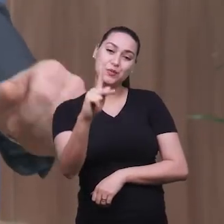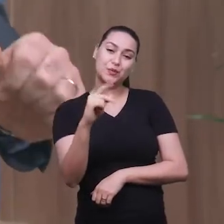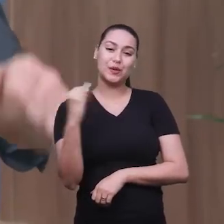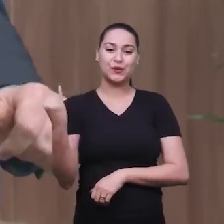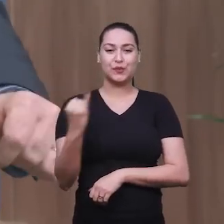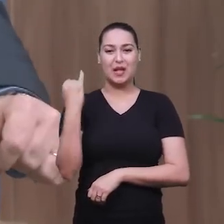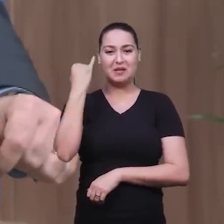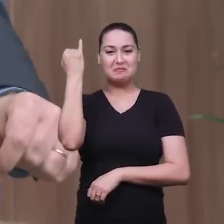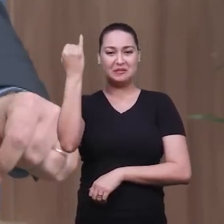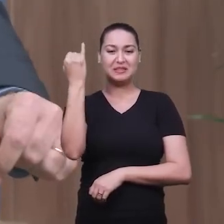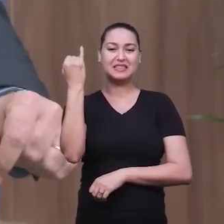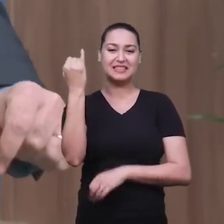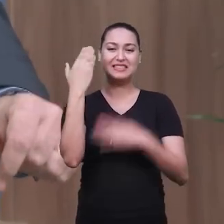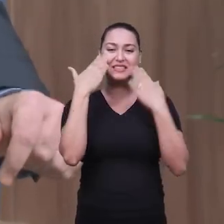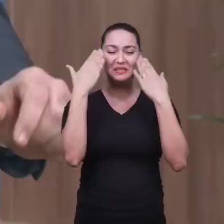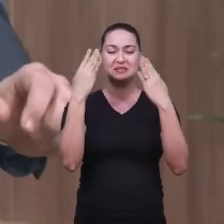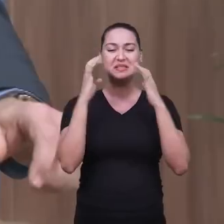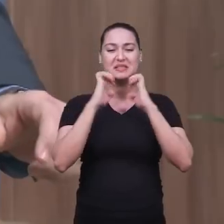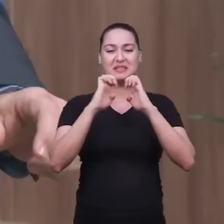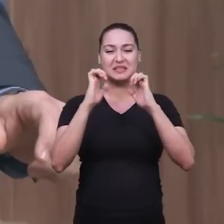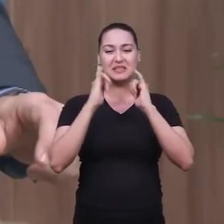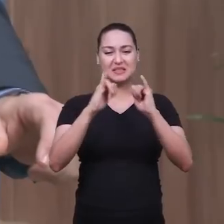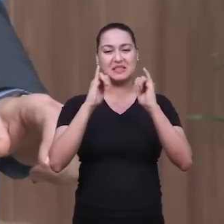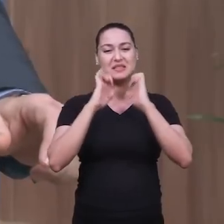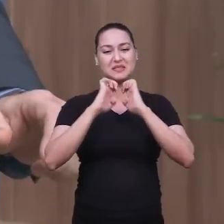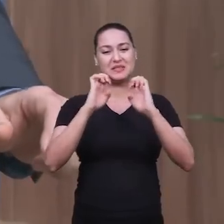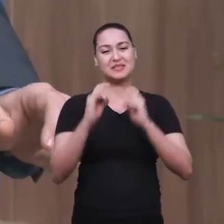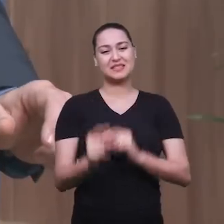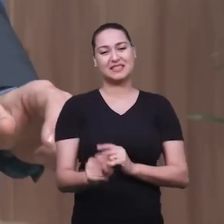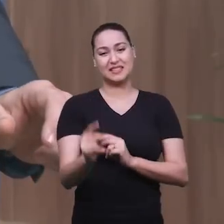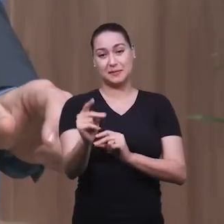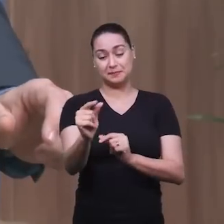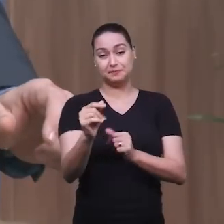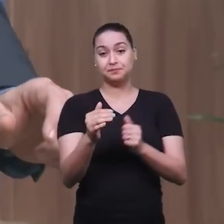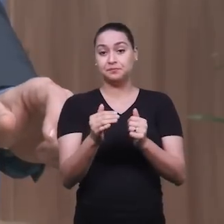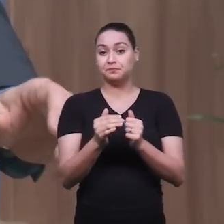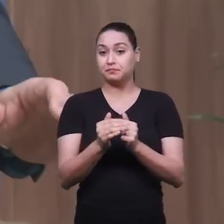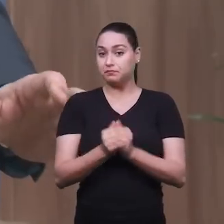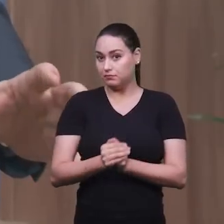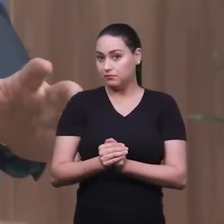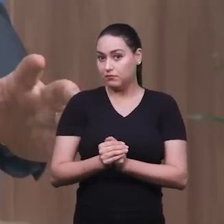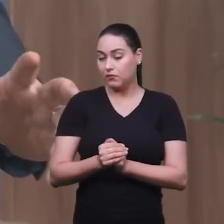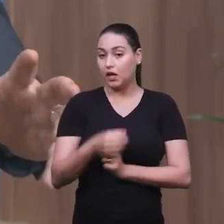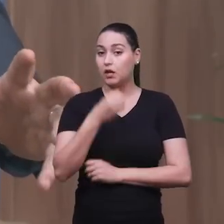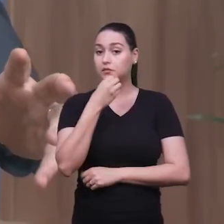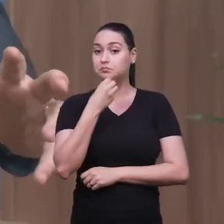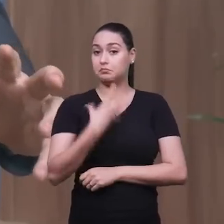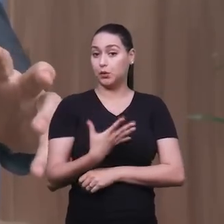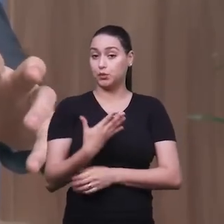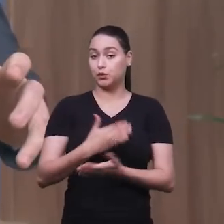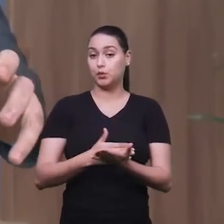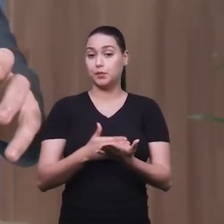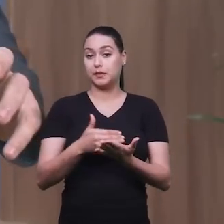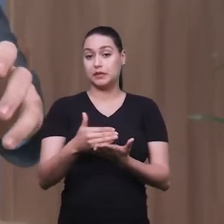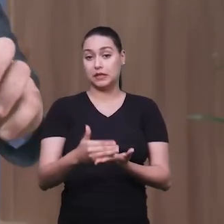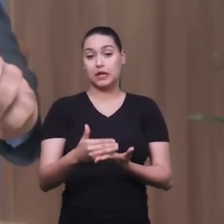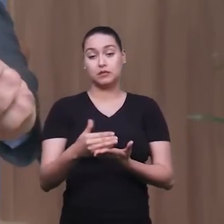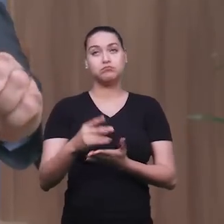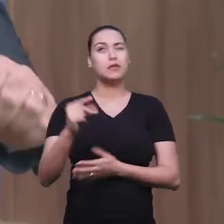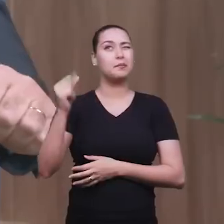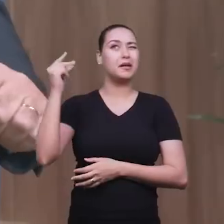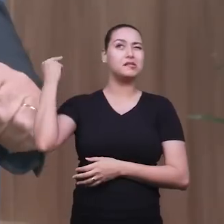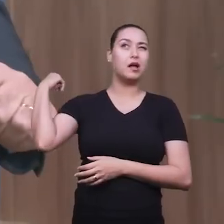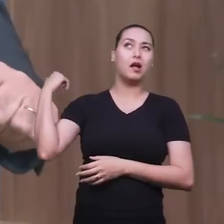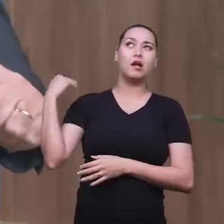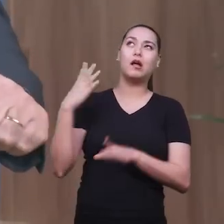sua, falando sobre a importância desse programa. Bom, a gente vai começar aqui abordando, e na